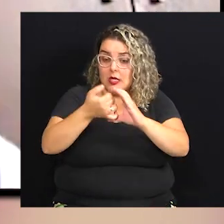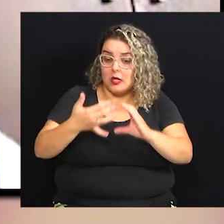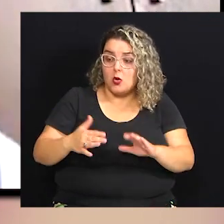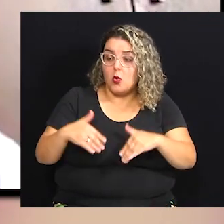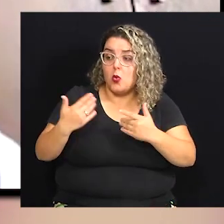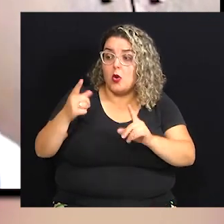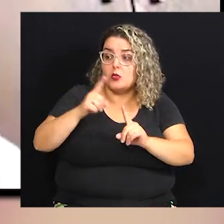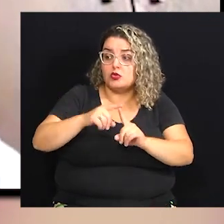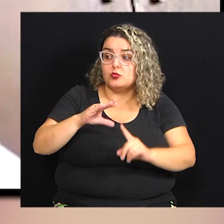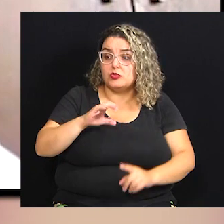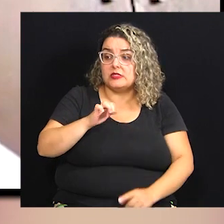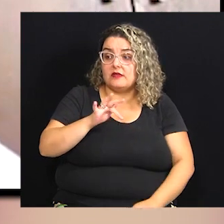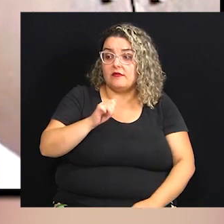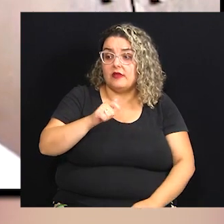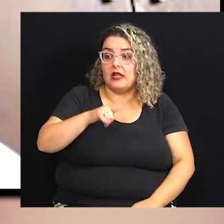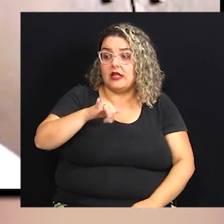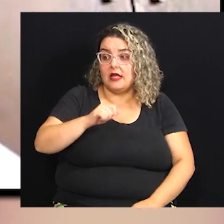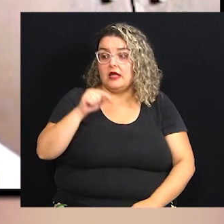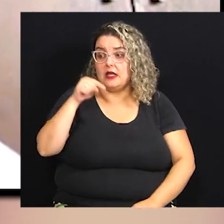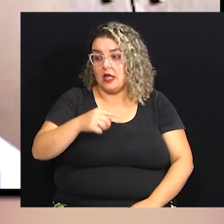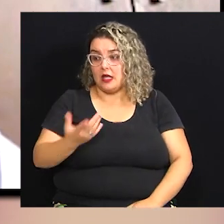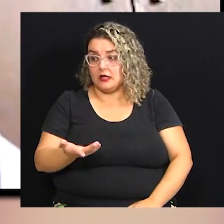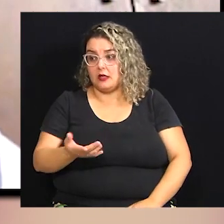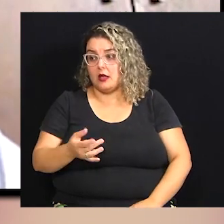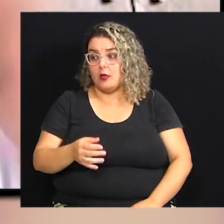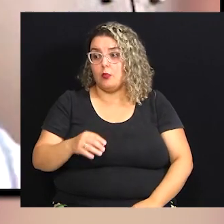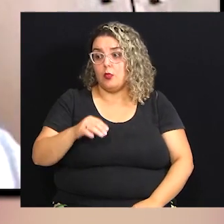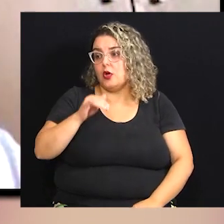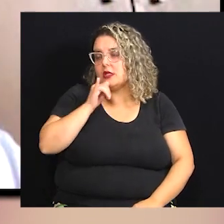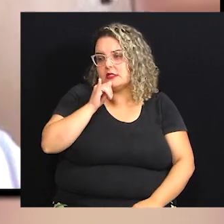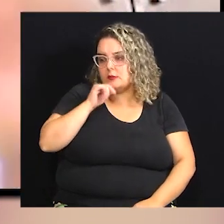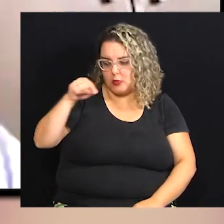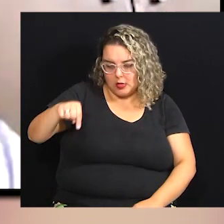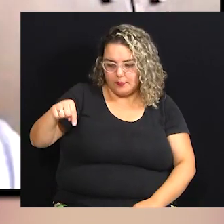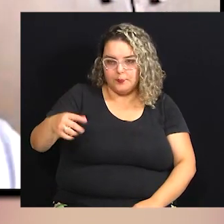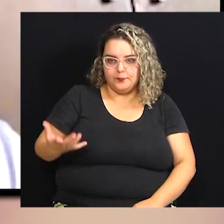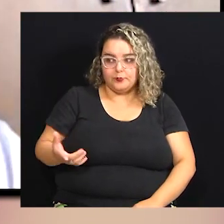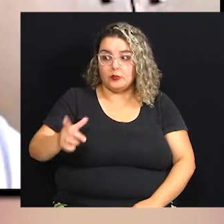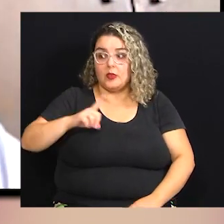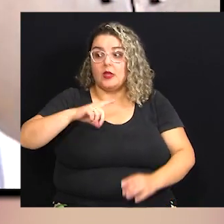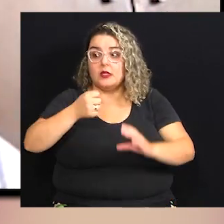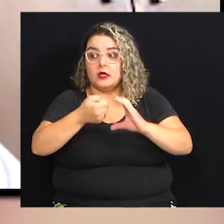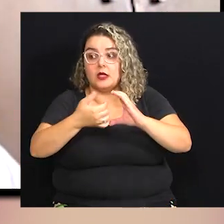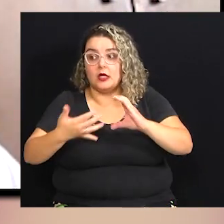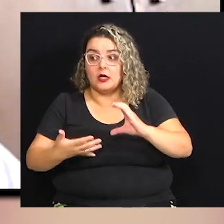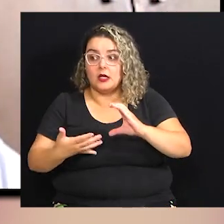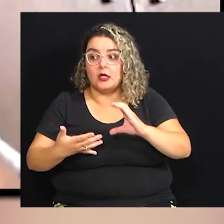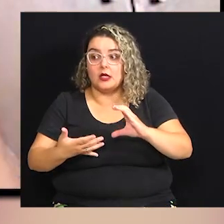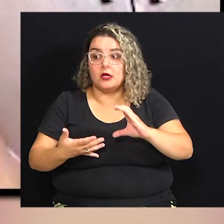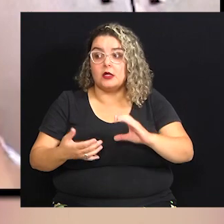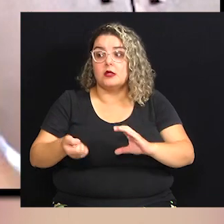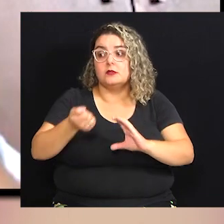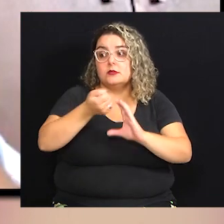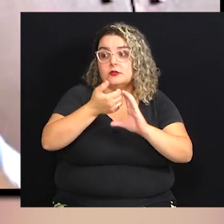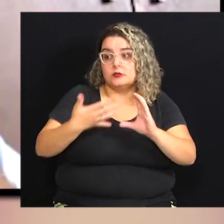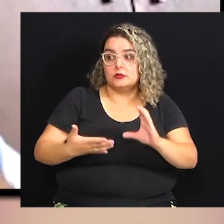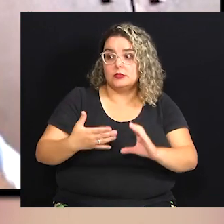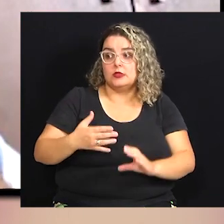para caracterizar que tipo de cefaleia que é essa. A enxaqueca, por exemplo, ela tem algumas características que a gente